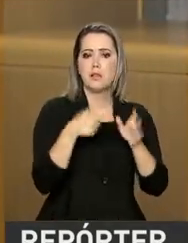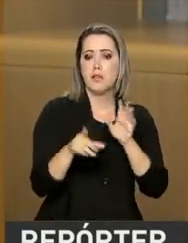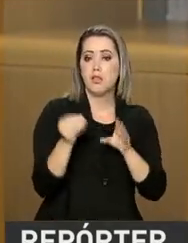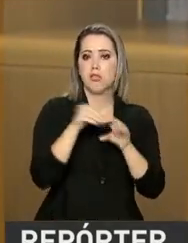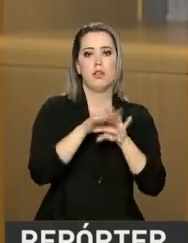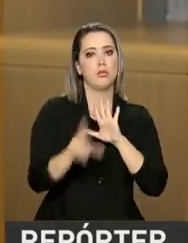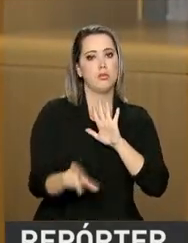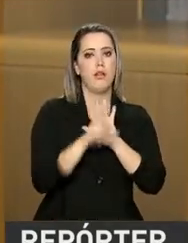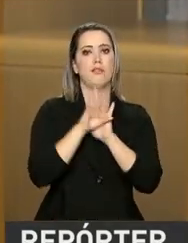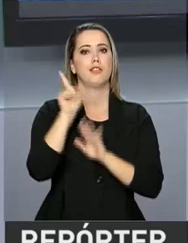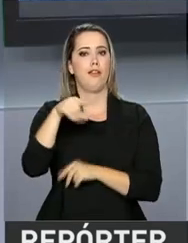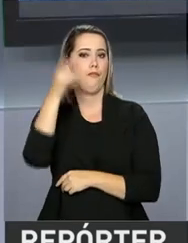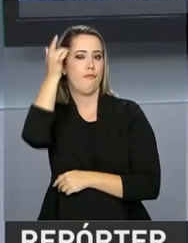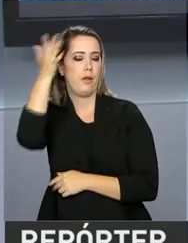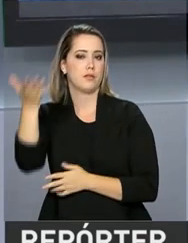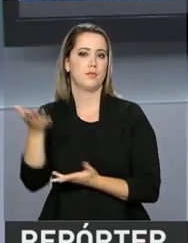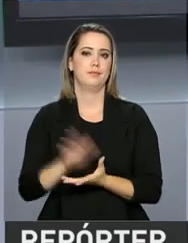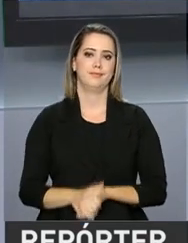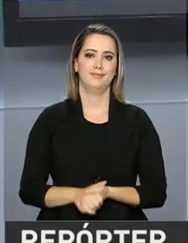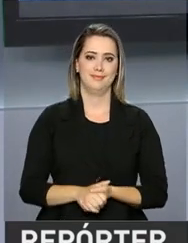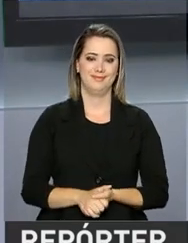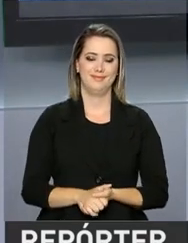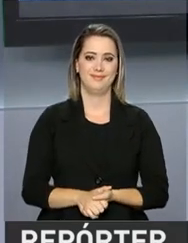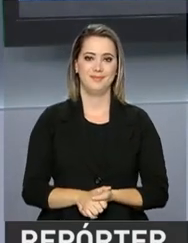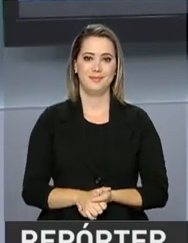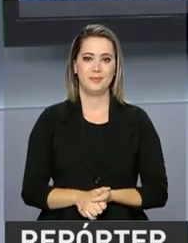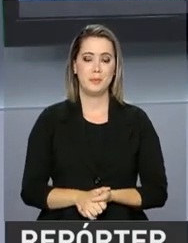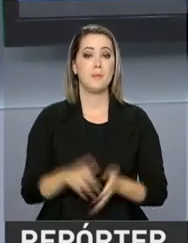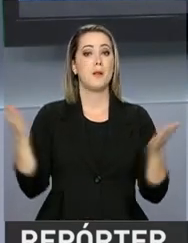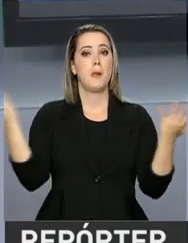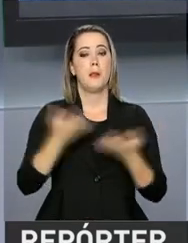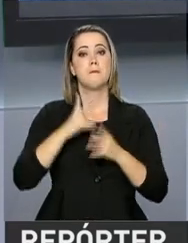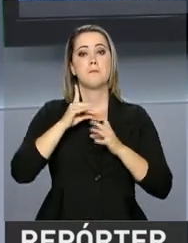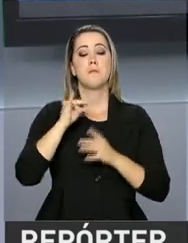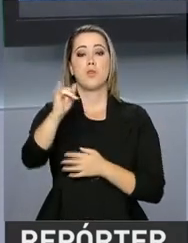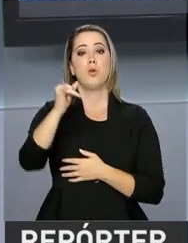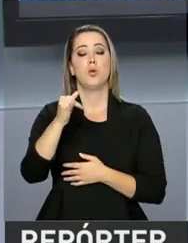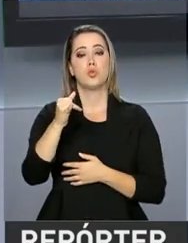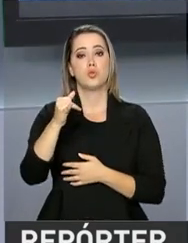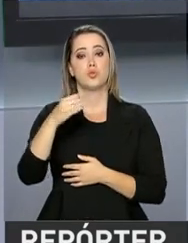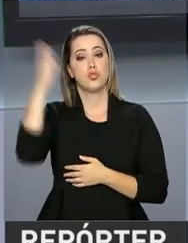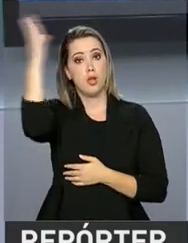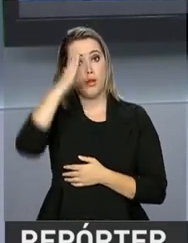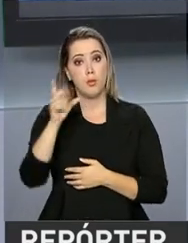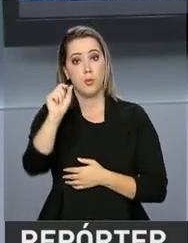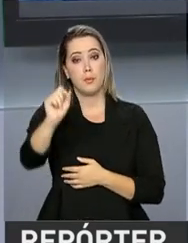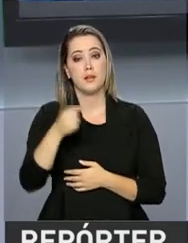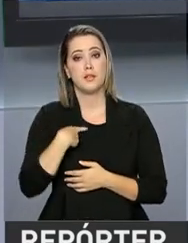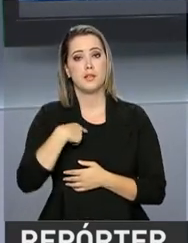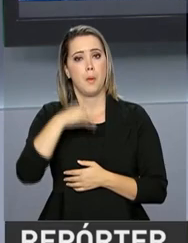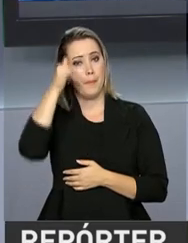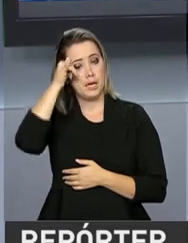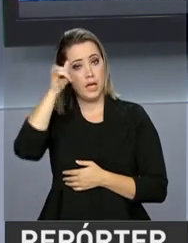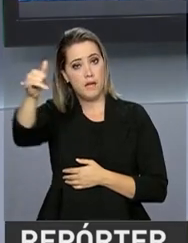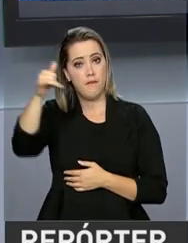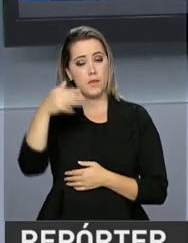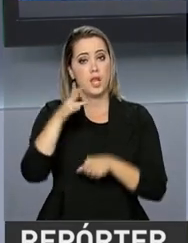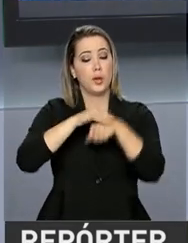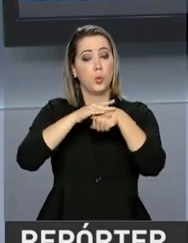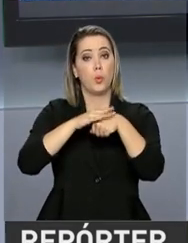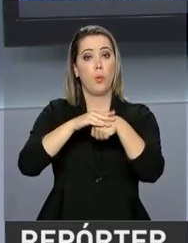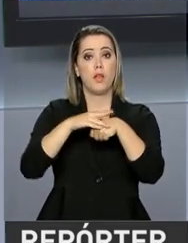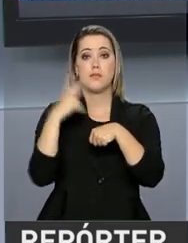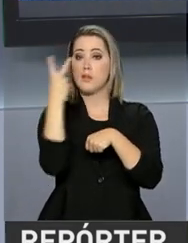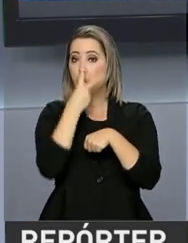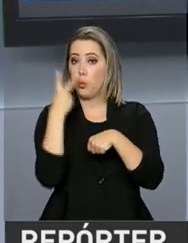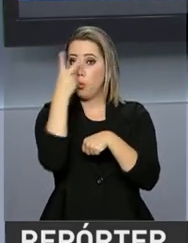lógico Isso facilita hoje é o dia nacional de combate ao glaucoma a doença é mais comum em pessoas acima